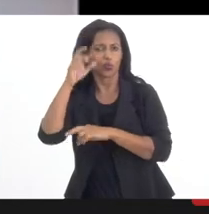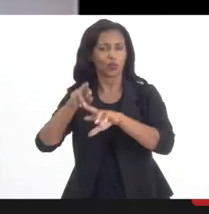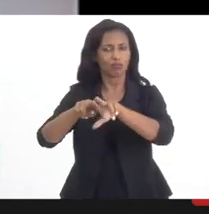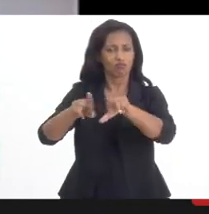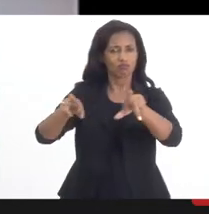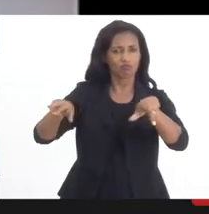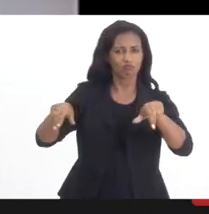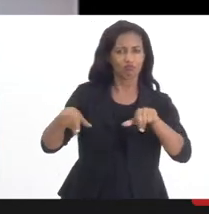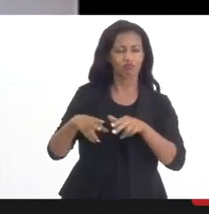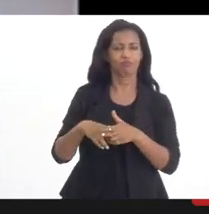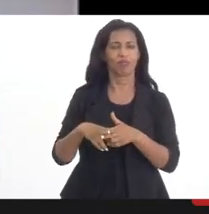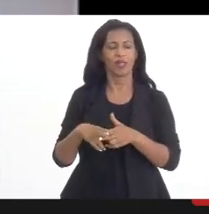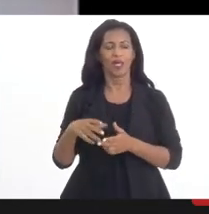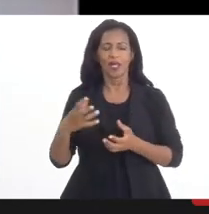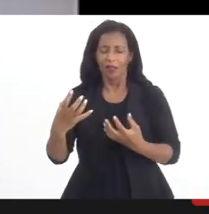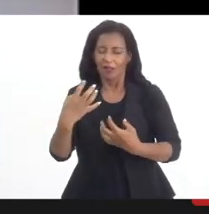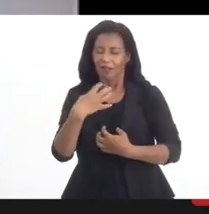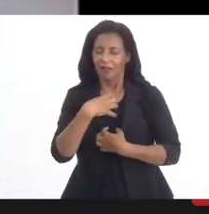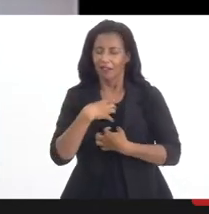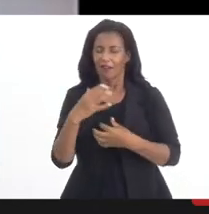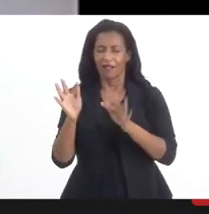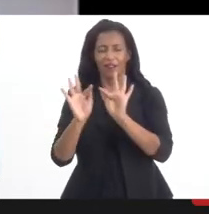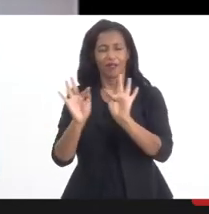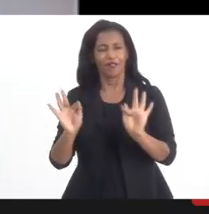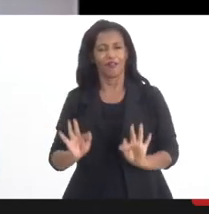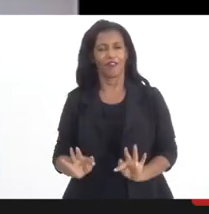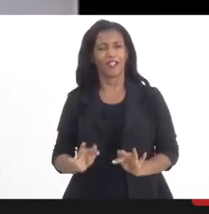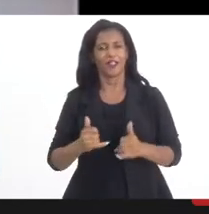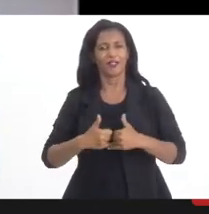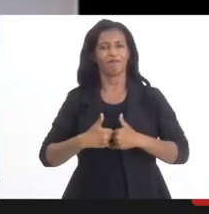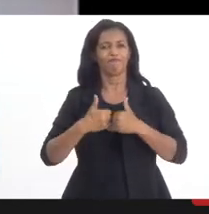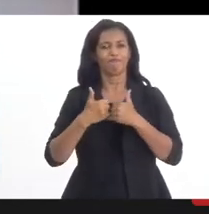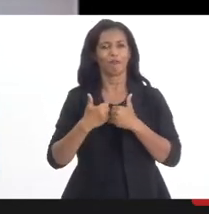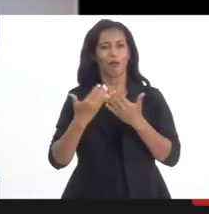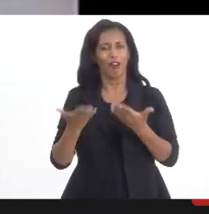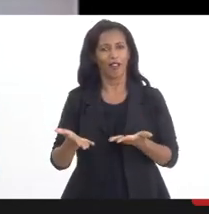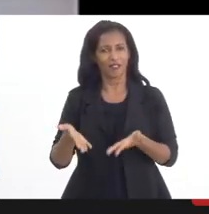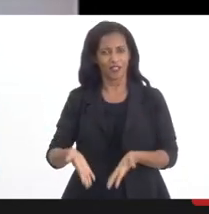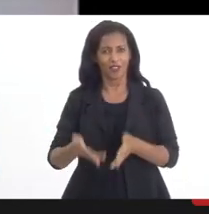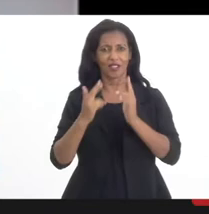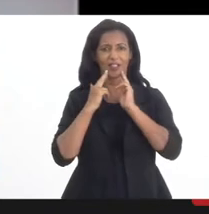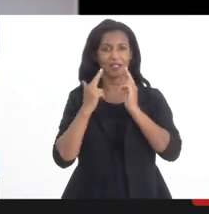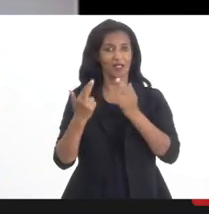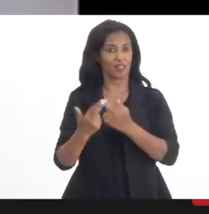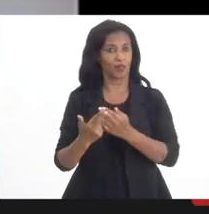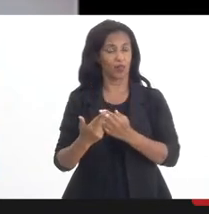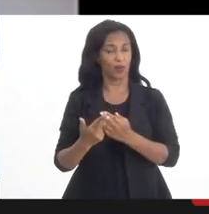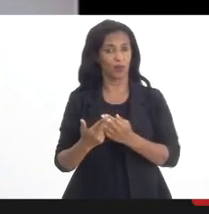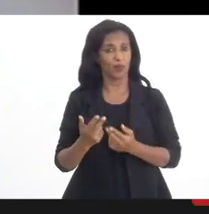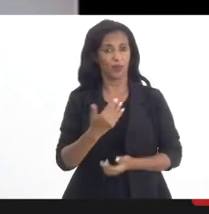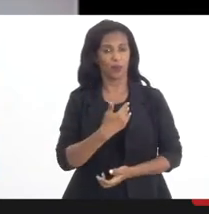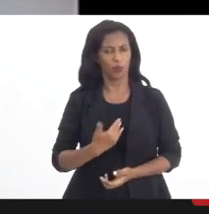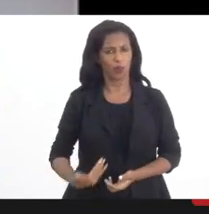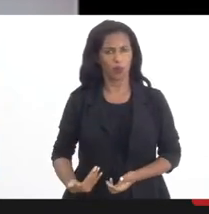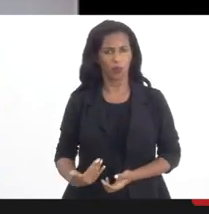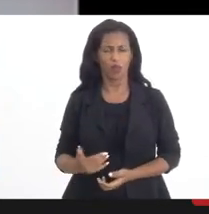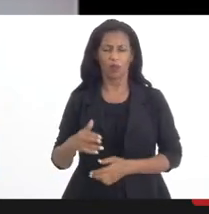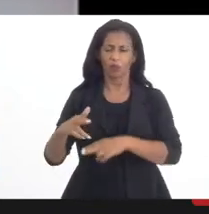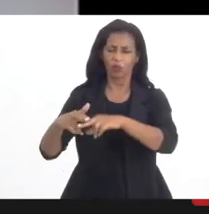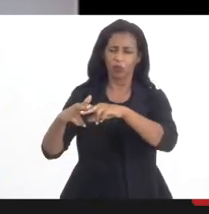sinto extremamente feliz e honrada em poder estar nessa audiência por uma causa tão cara,